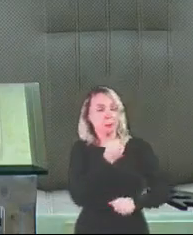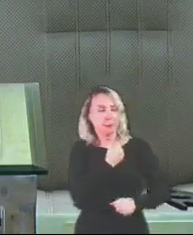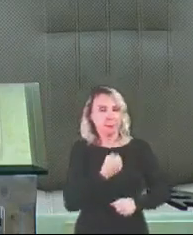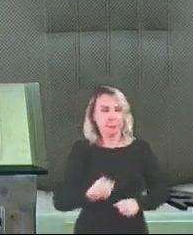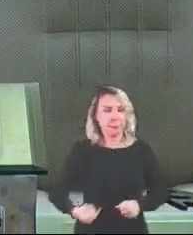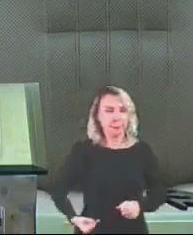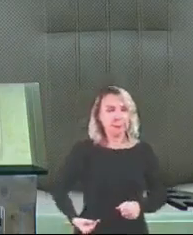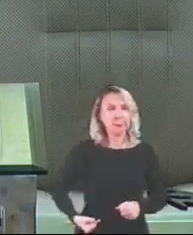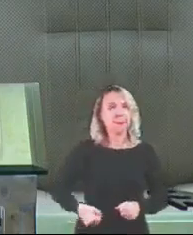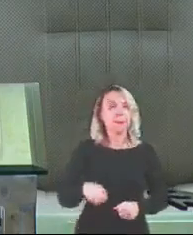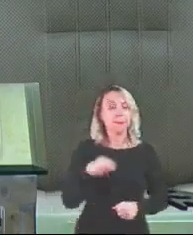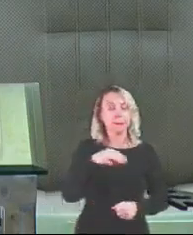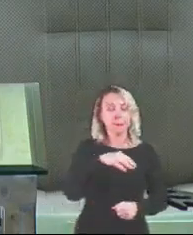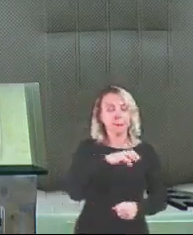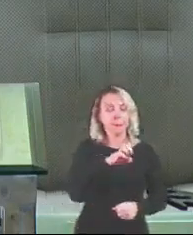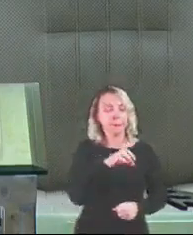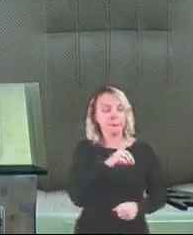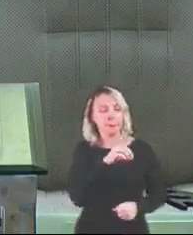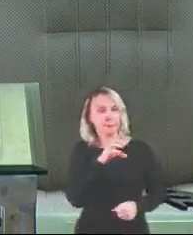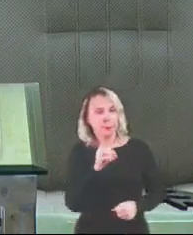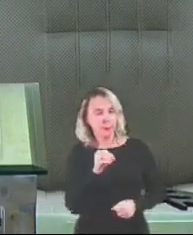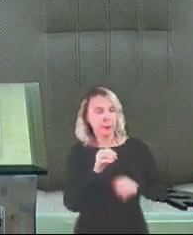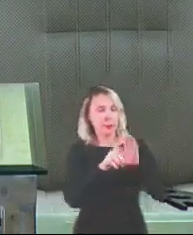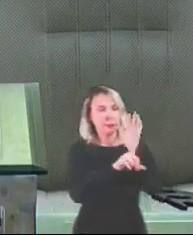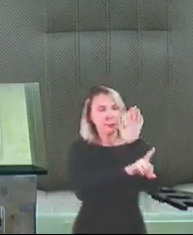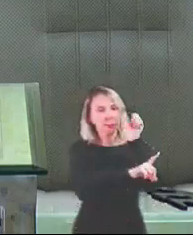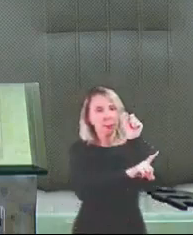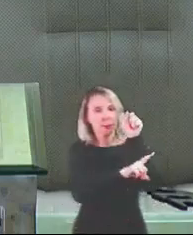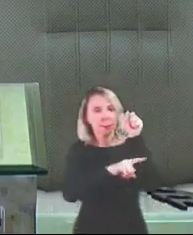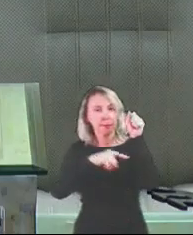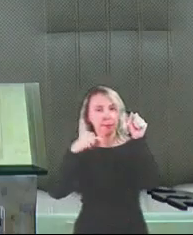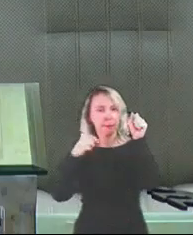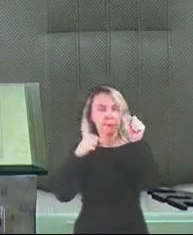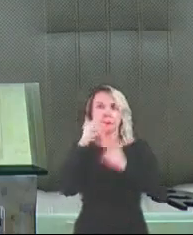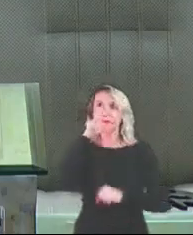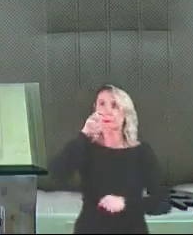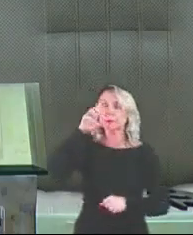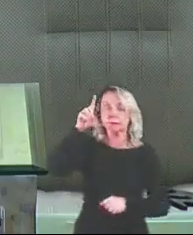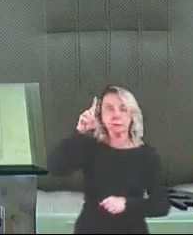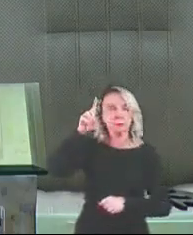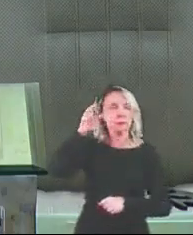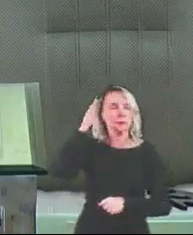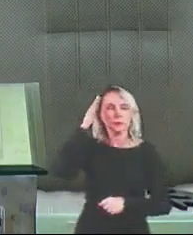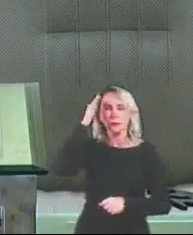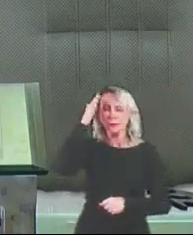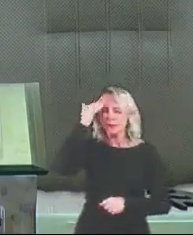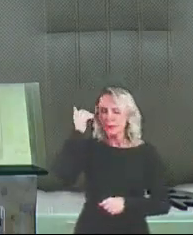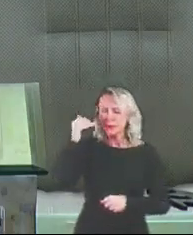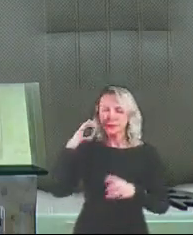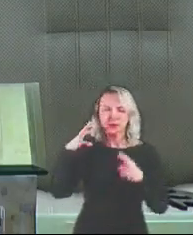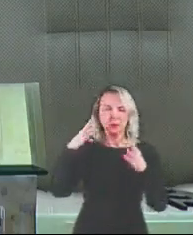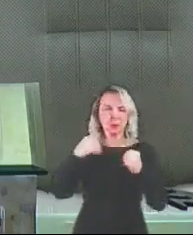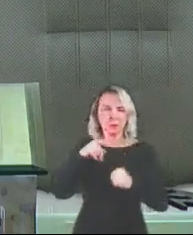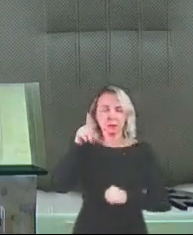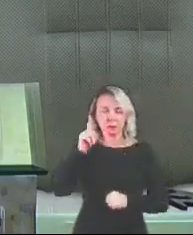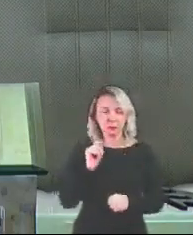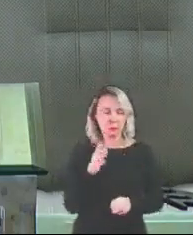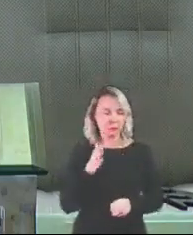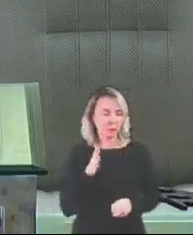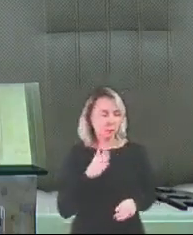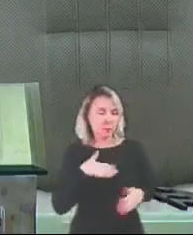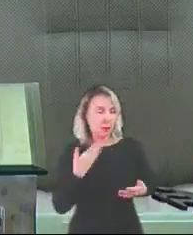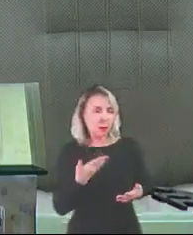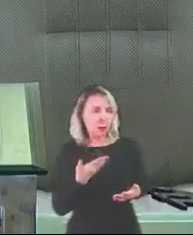conhecedor da história. Deus não tem surpresas para ele. Deus não é pego de surpresa.